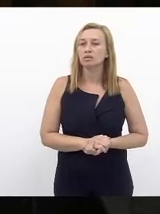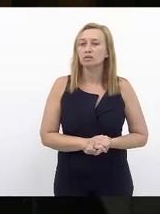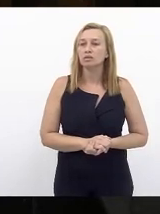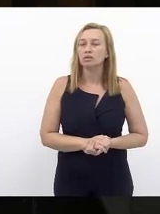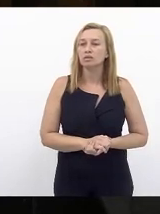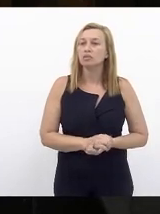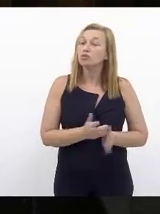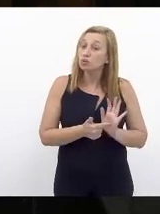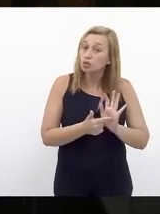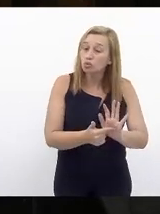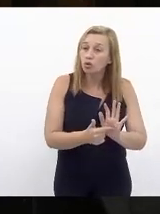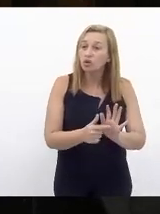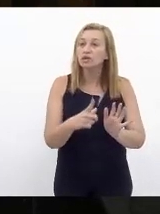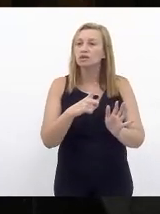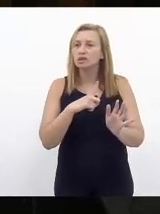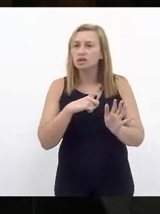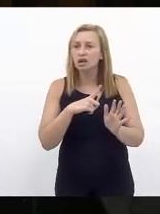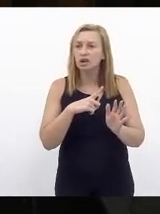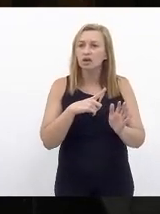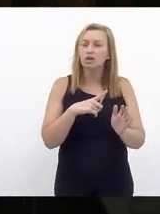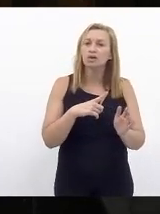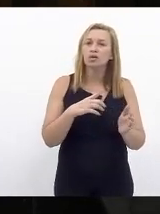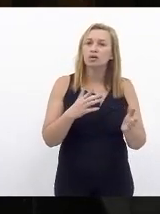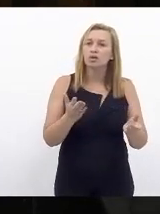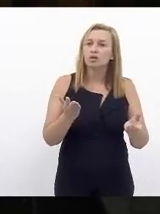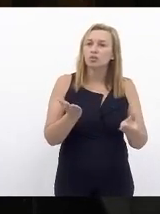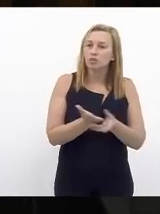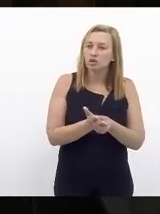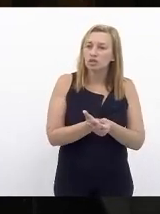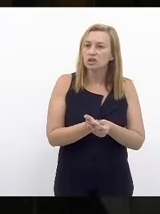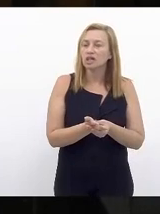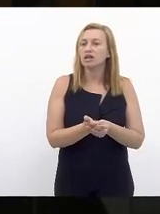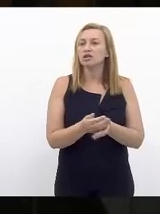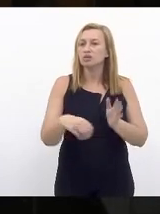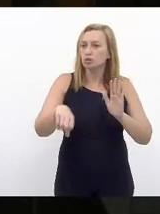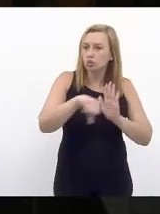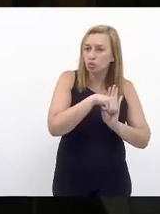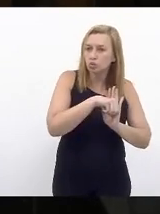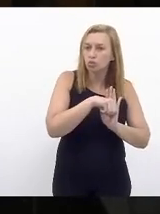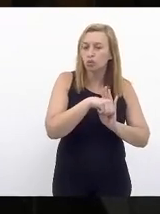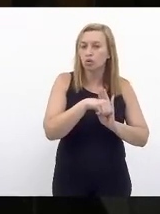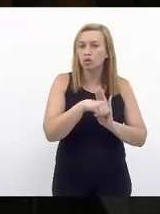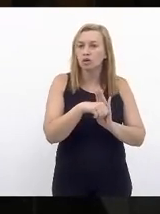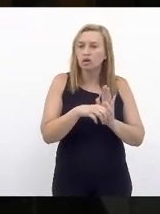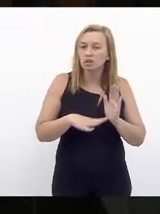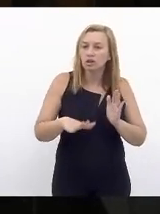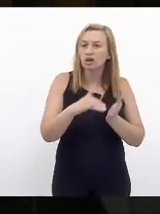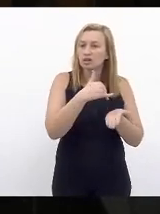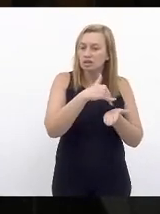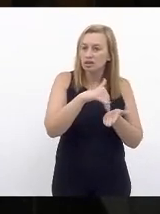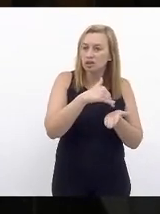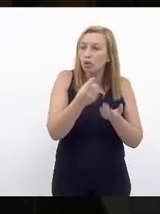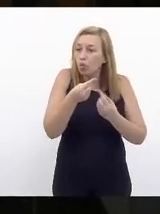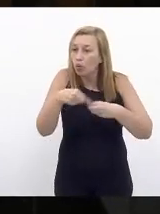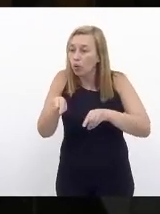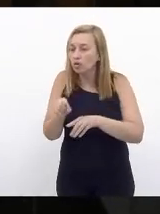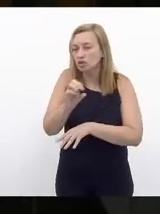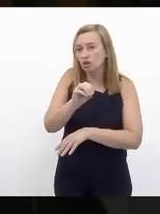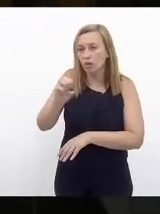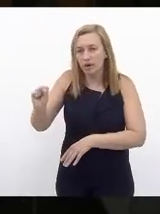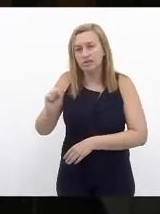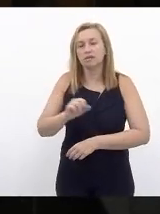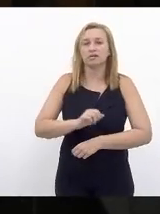nos aponte se há algum processo de punição instaurado no âmbito da Secretaria contra essas